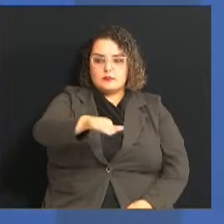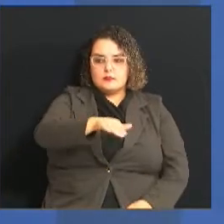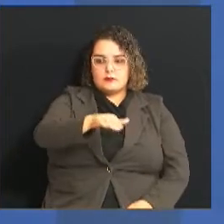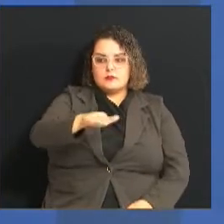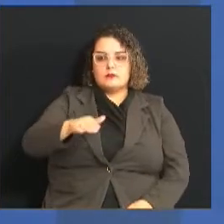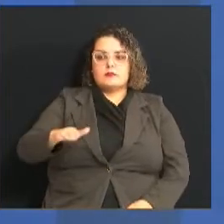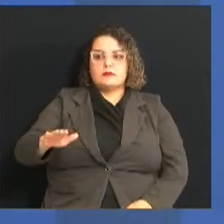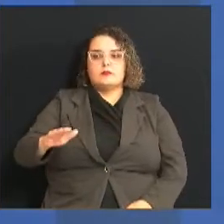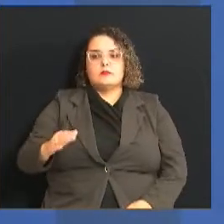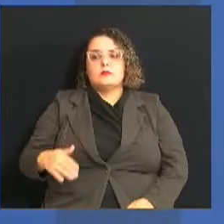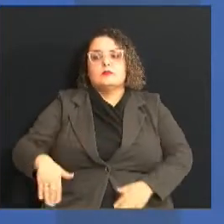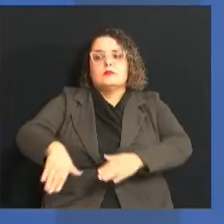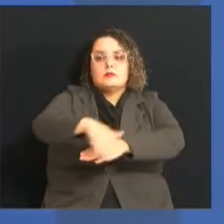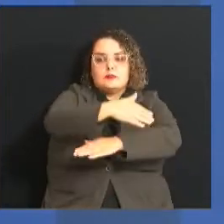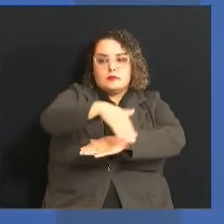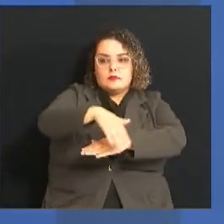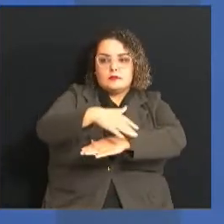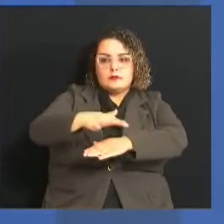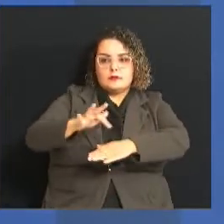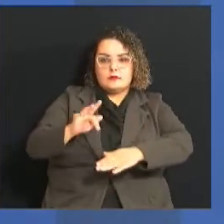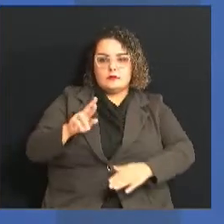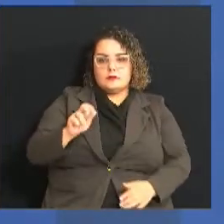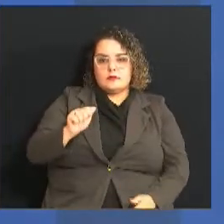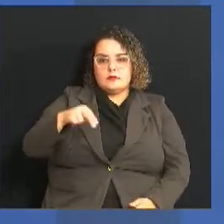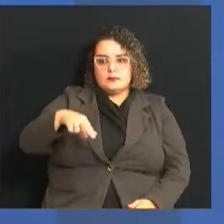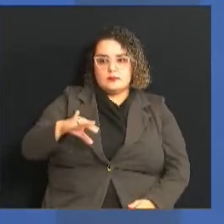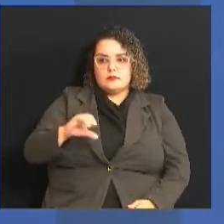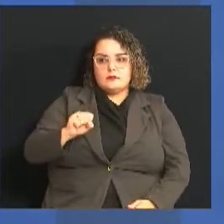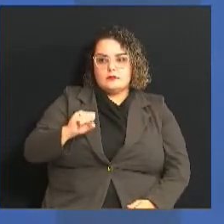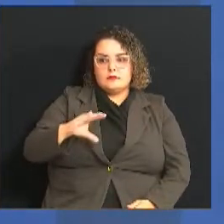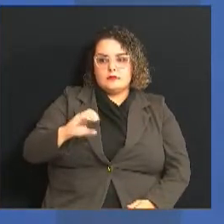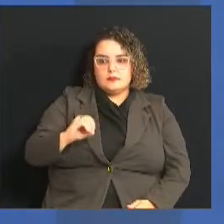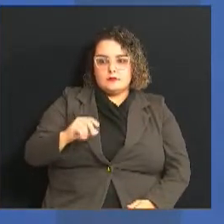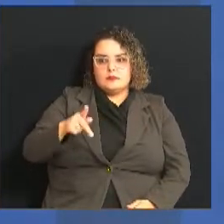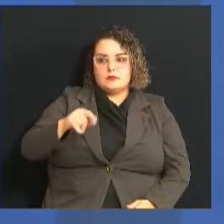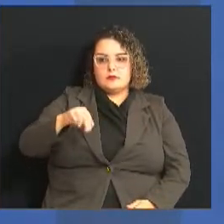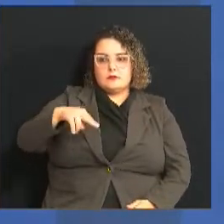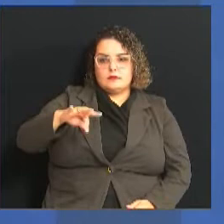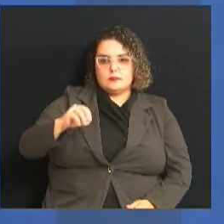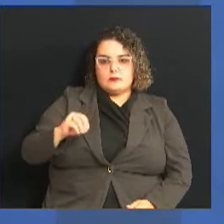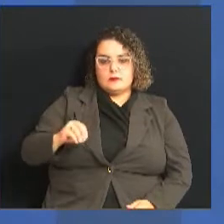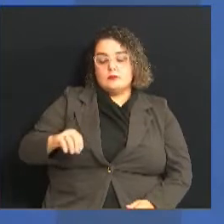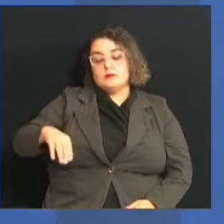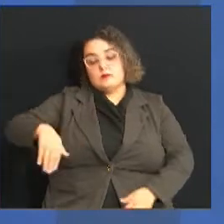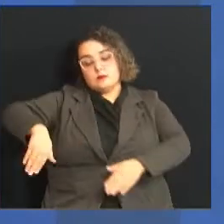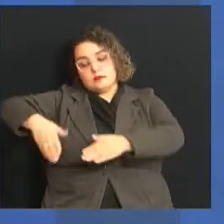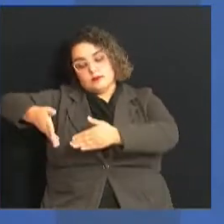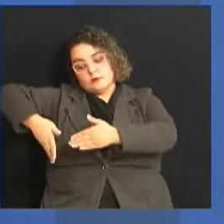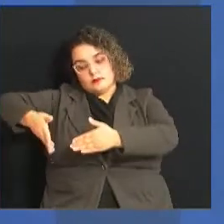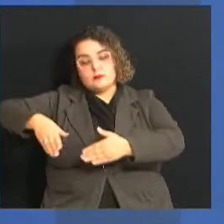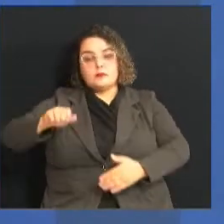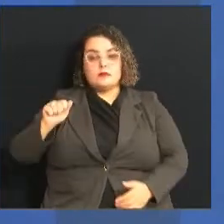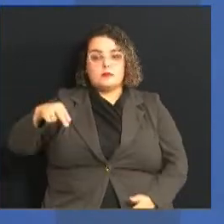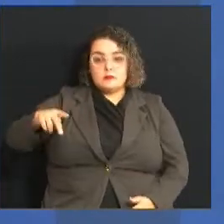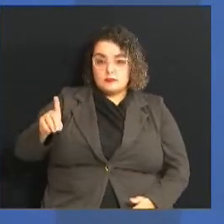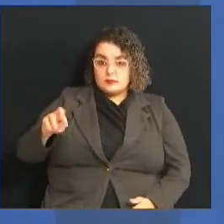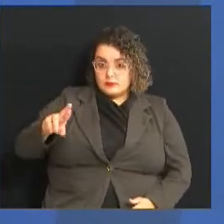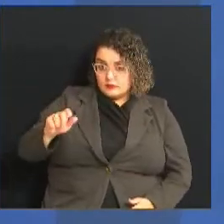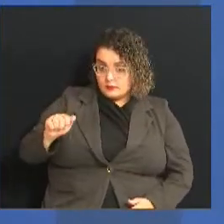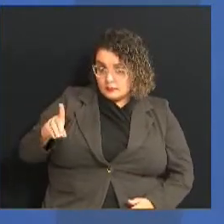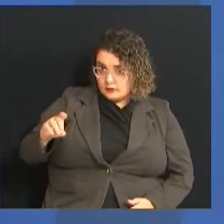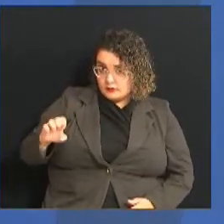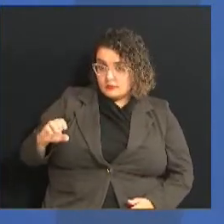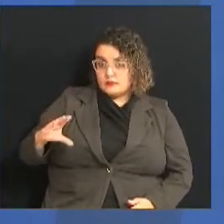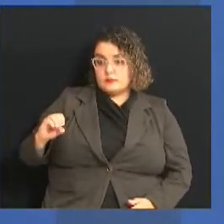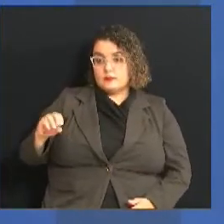entre as ruas Francisco Antônio Pinto e Ana Jacinta de Andrade Couto, passando a vigorar, então, com este sentido